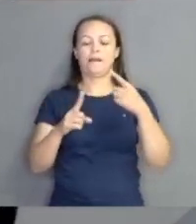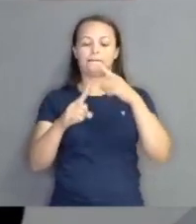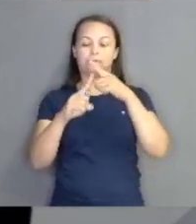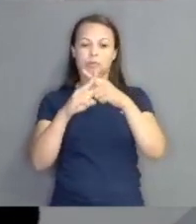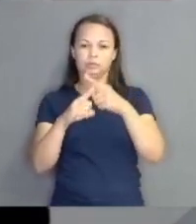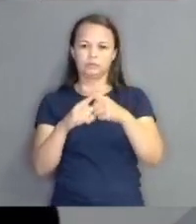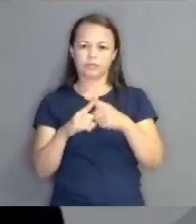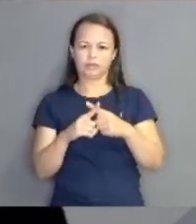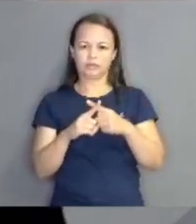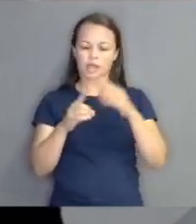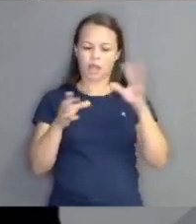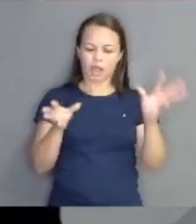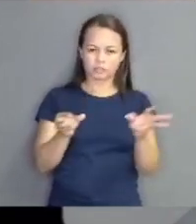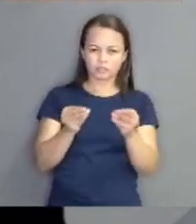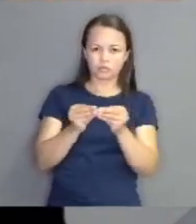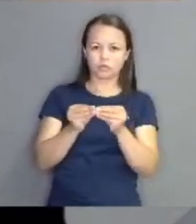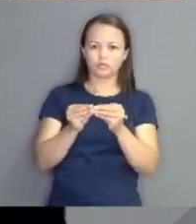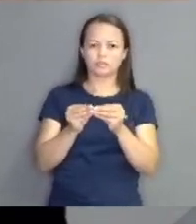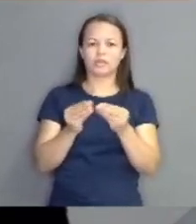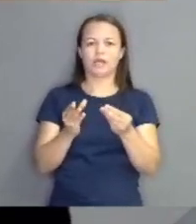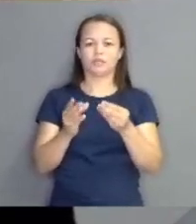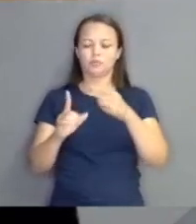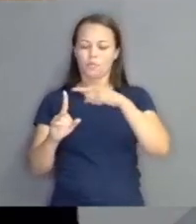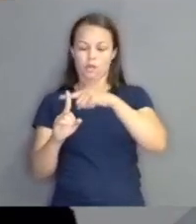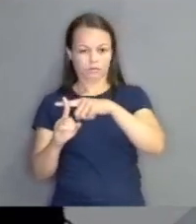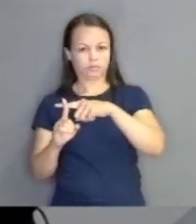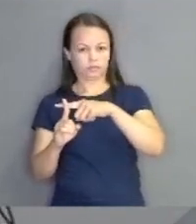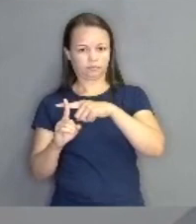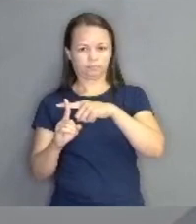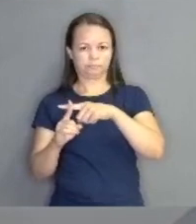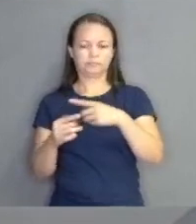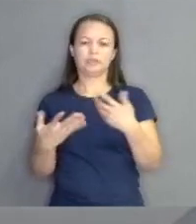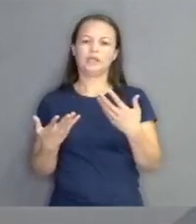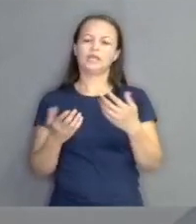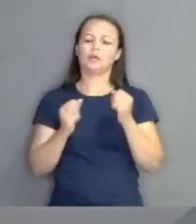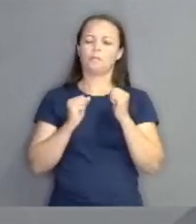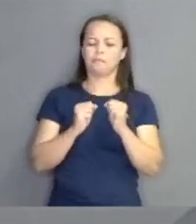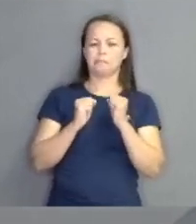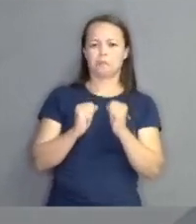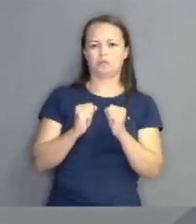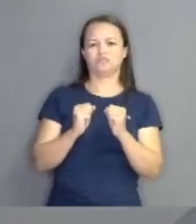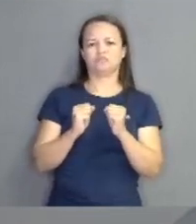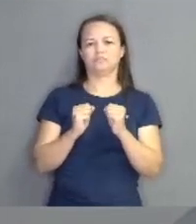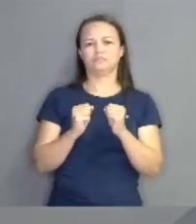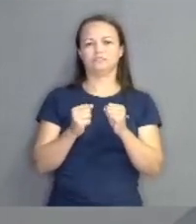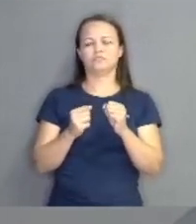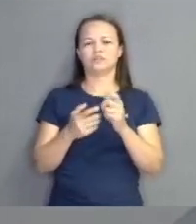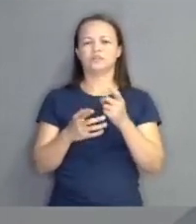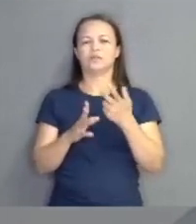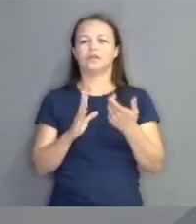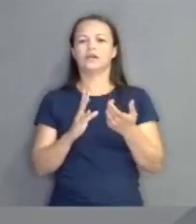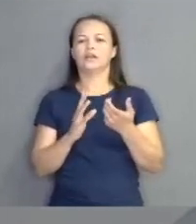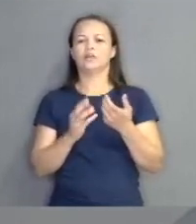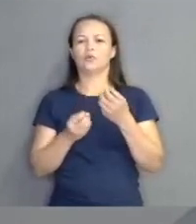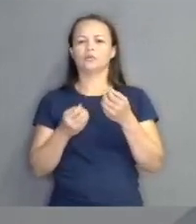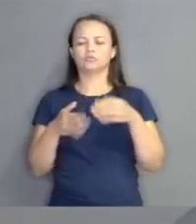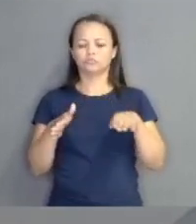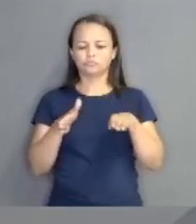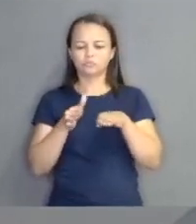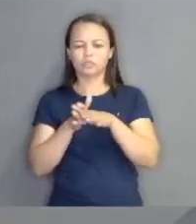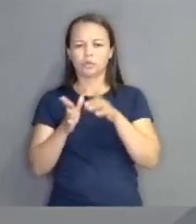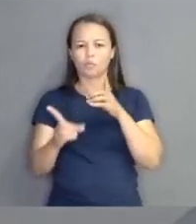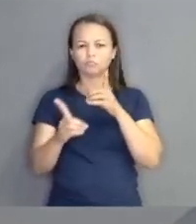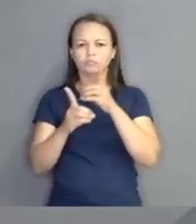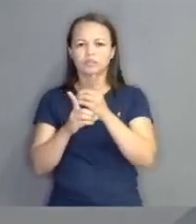multiplicação associado à adição? Então, a gente tanto pode fazer aqui para chegar nesse